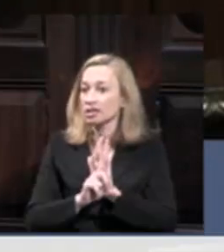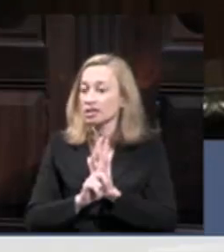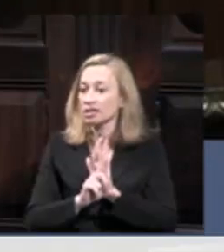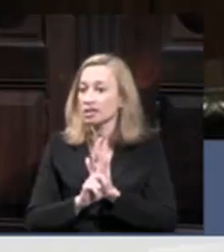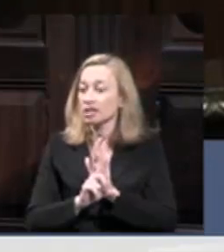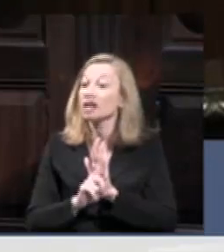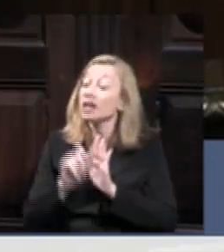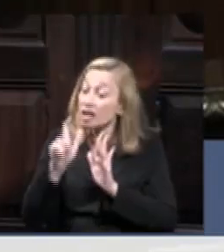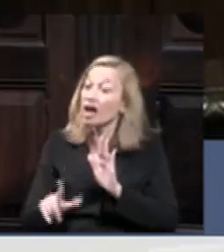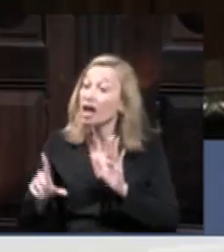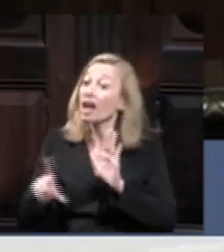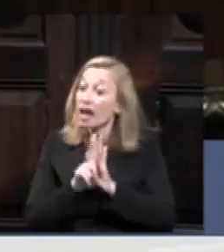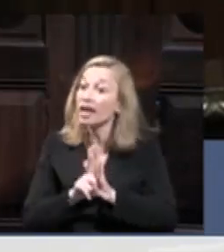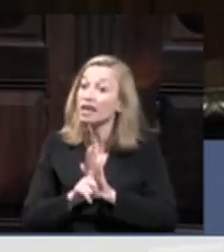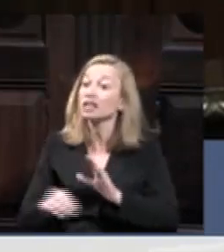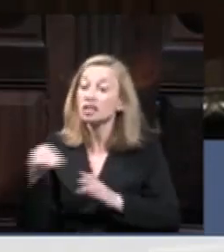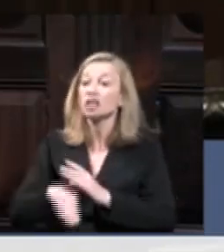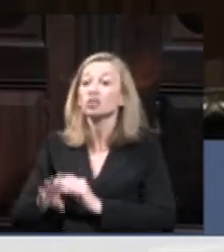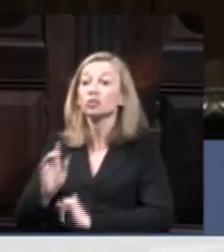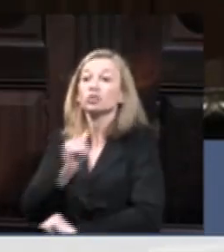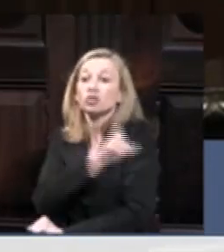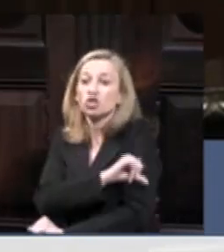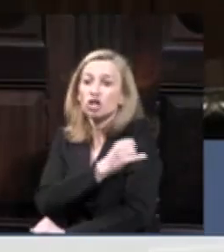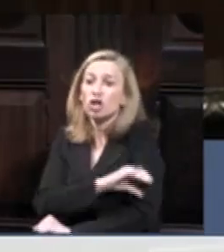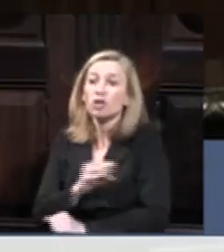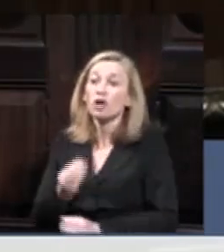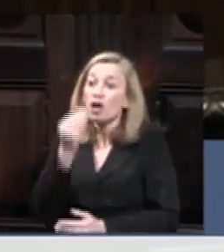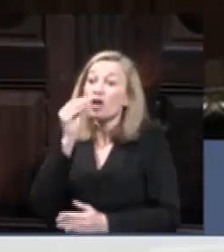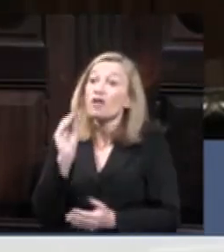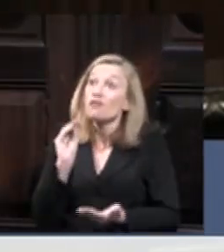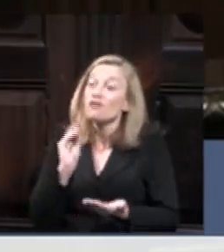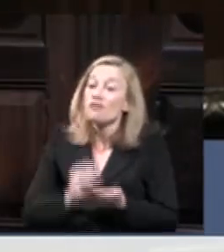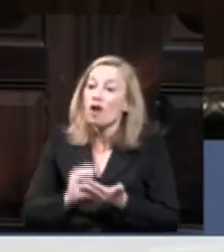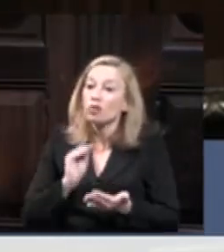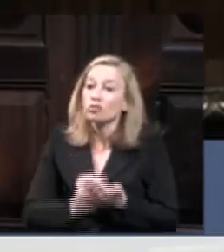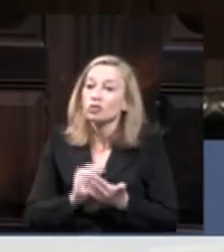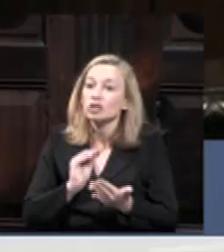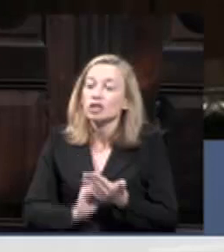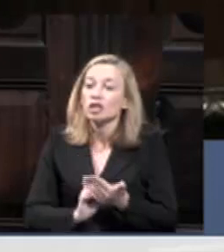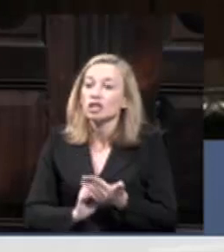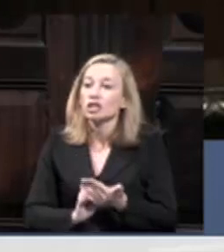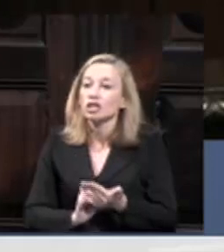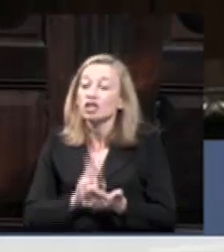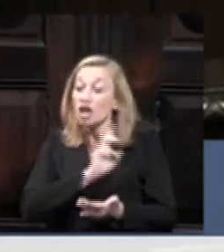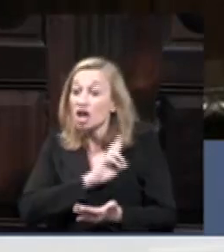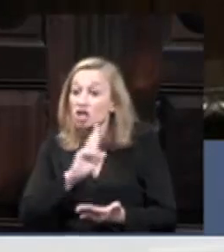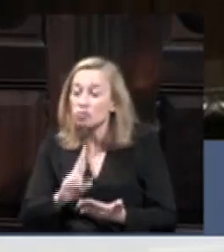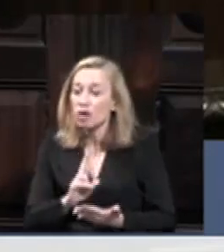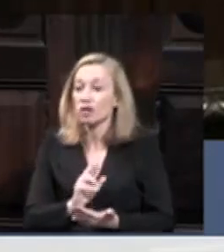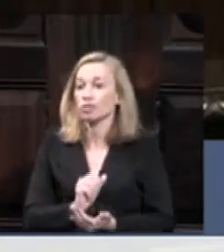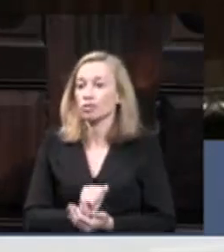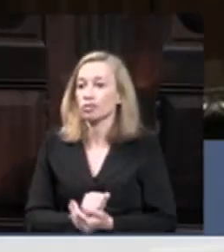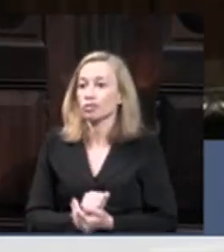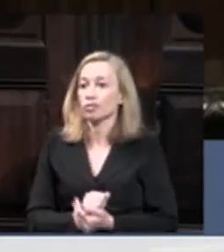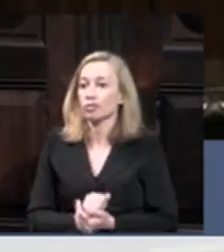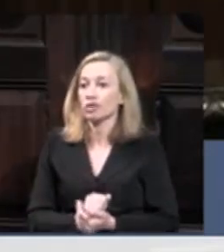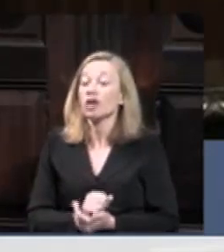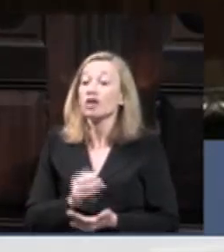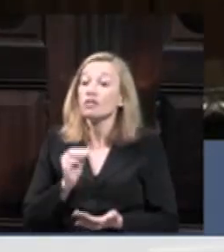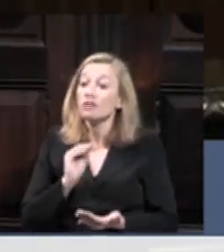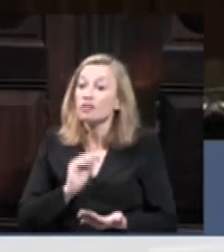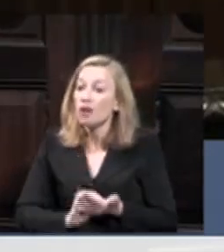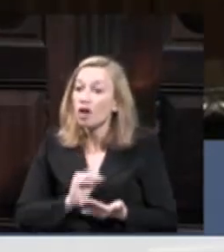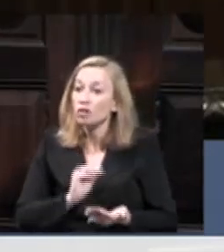Rio de Janeiro, num flagrante desrespeito ao poder legislativo, num flagrante desrespeito ao